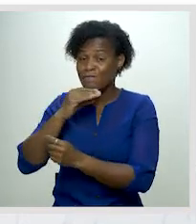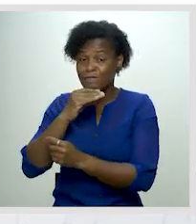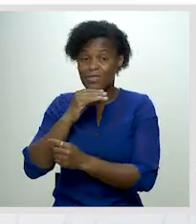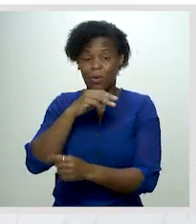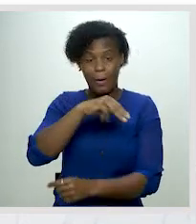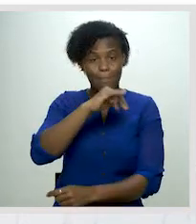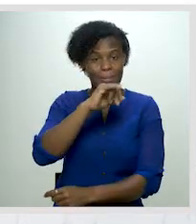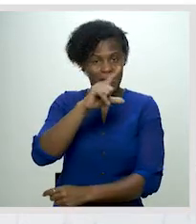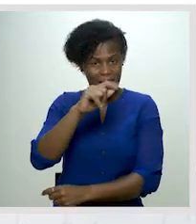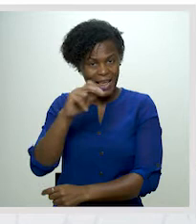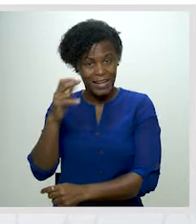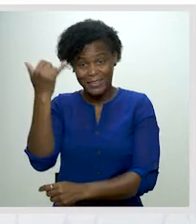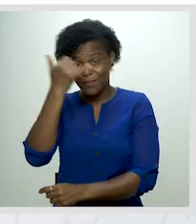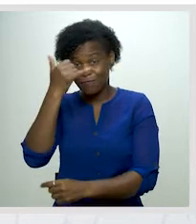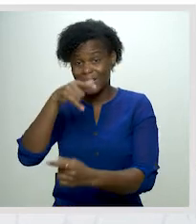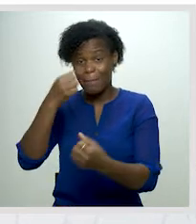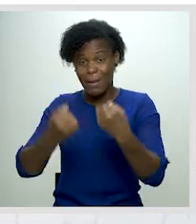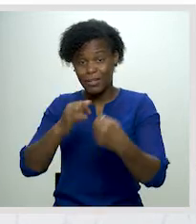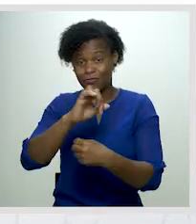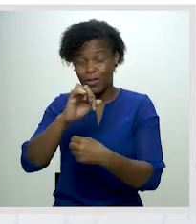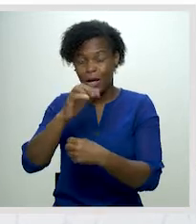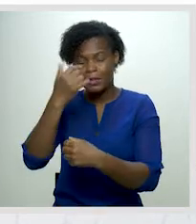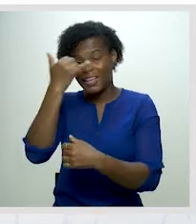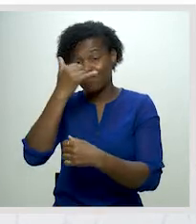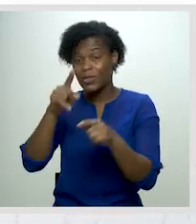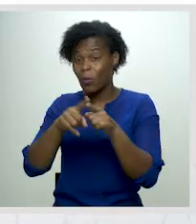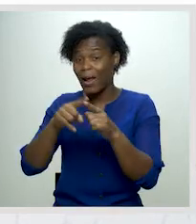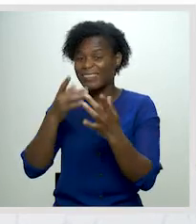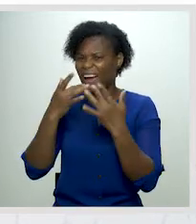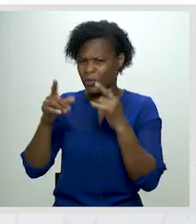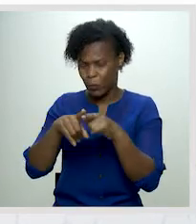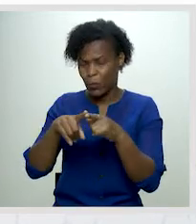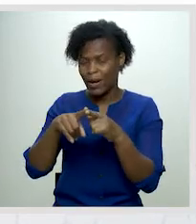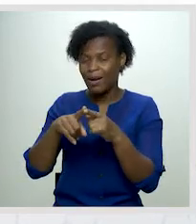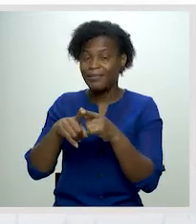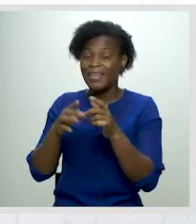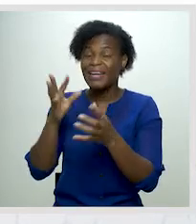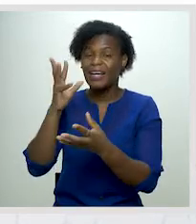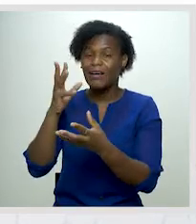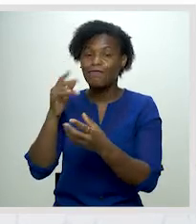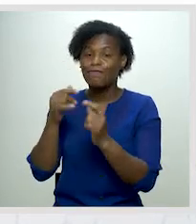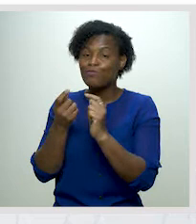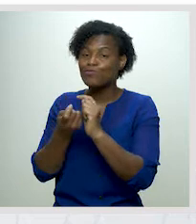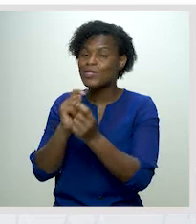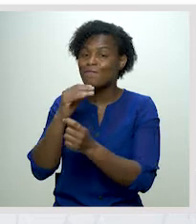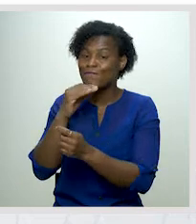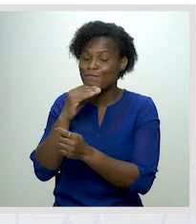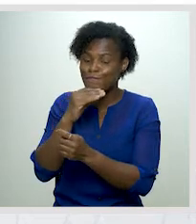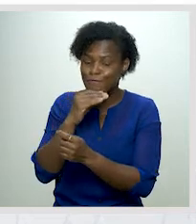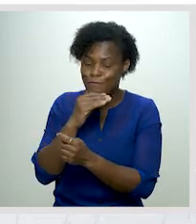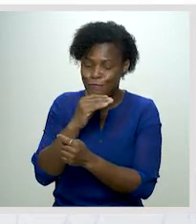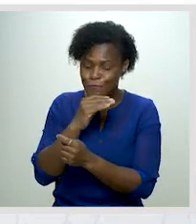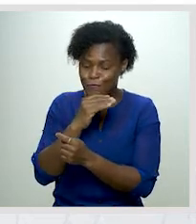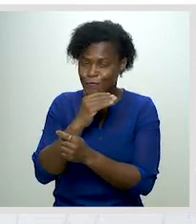Miller assimilou no seu aparelho o arrefecimento da Terra primitiva através do quê? De um